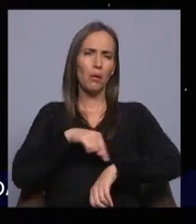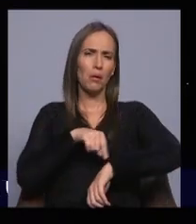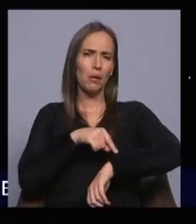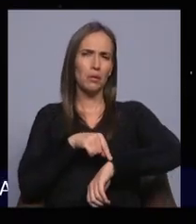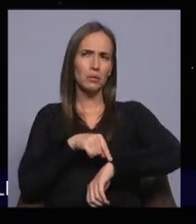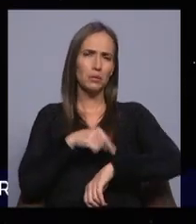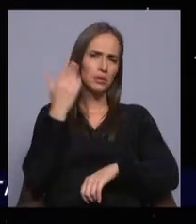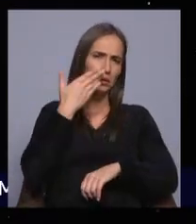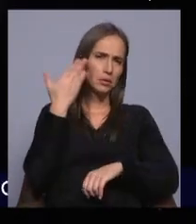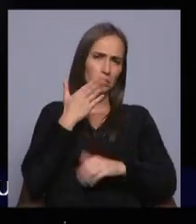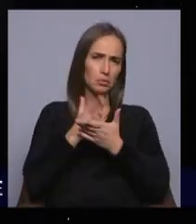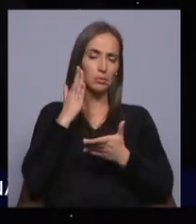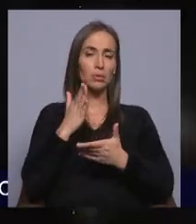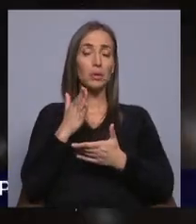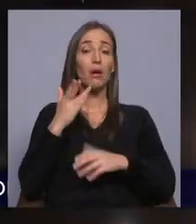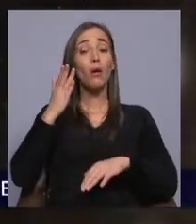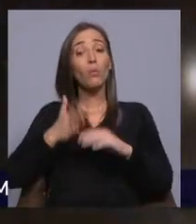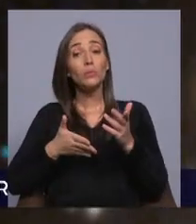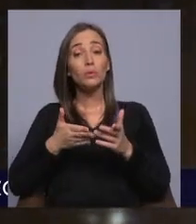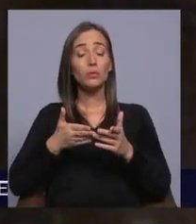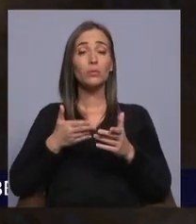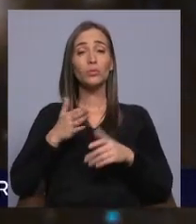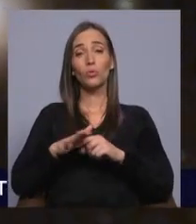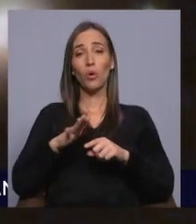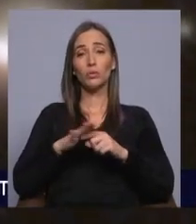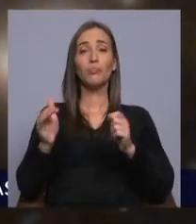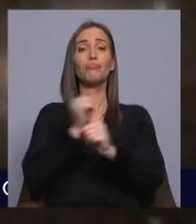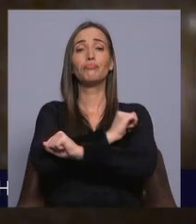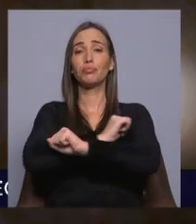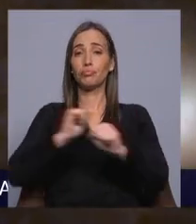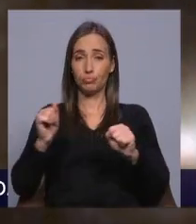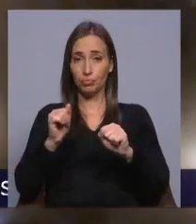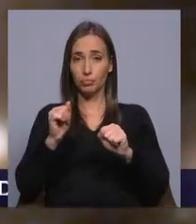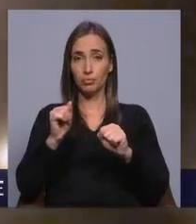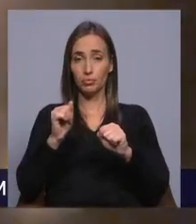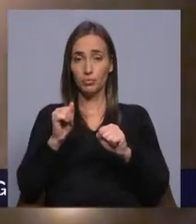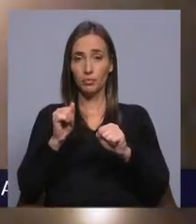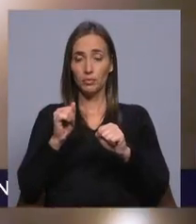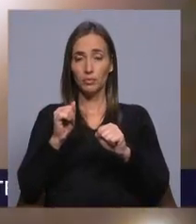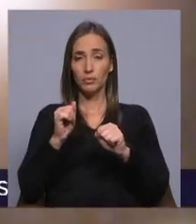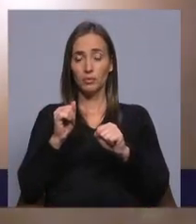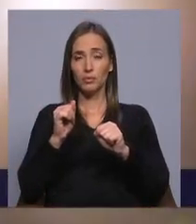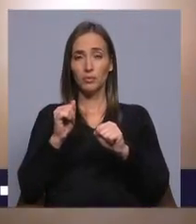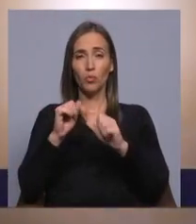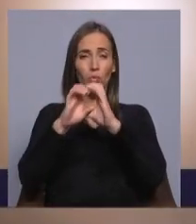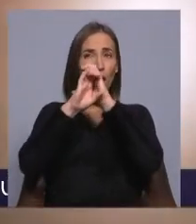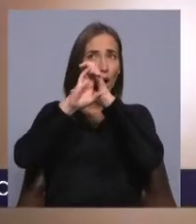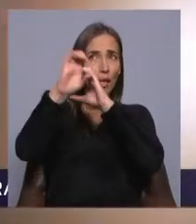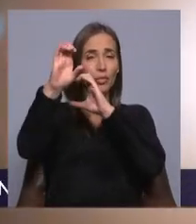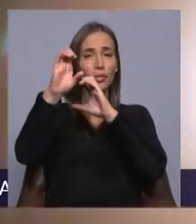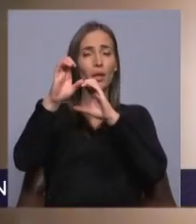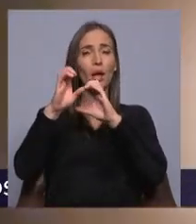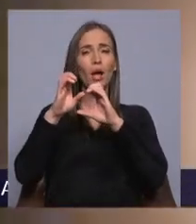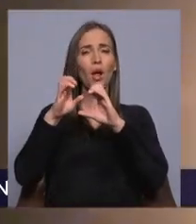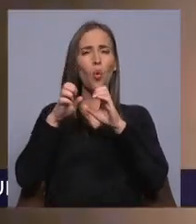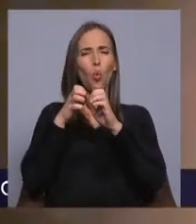dias. E, portanto, deu-se o acaso de ter explodido no universo ancestral uma lente gravitacional que amplia a luz, que distorce a luz, que amplia a